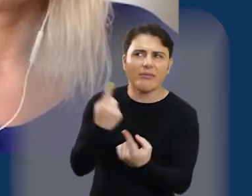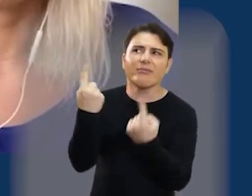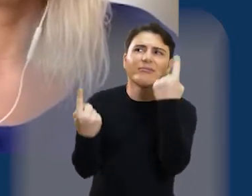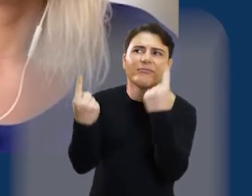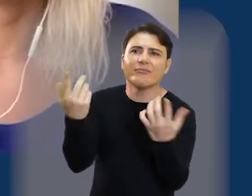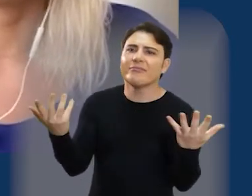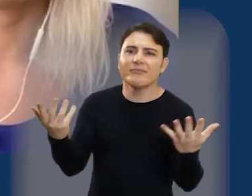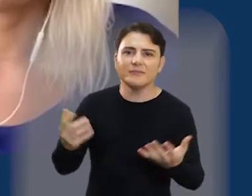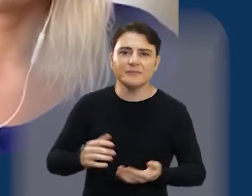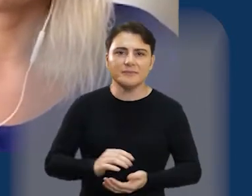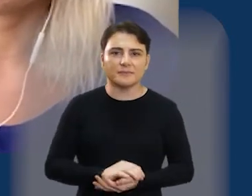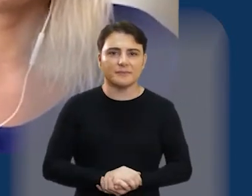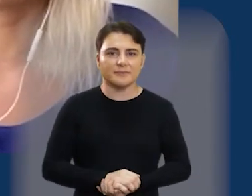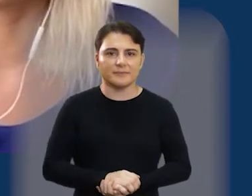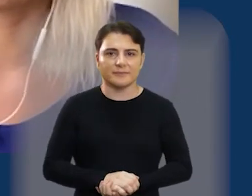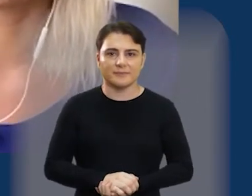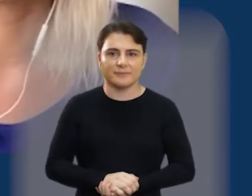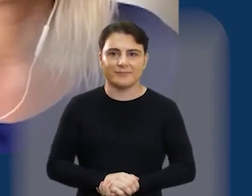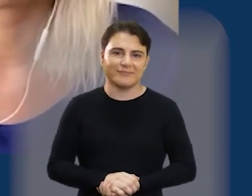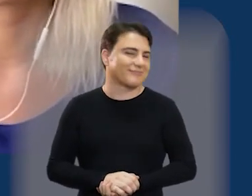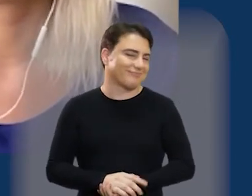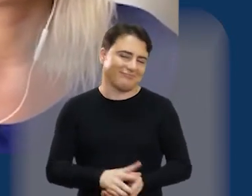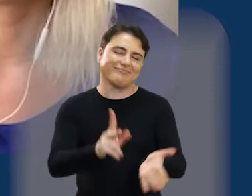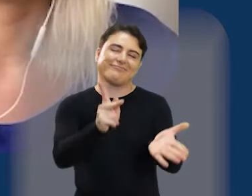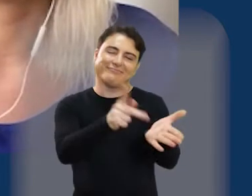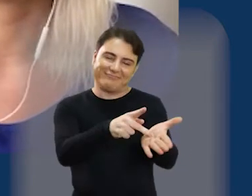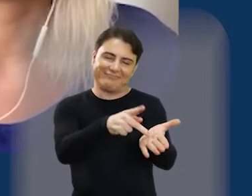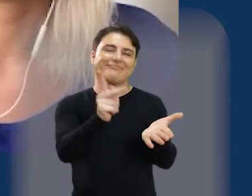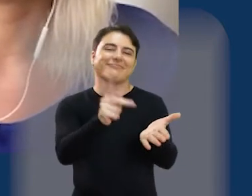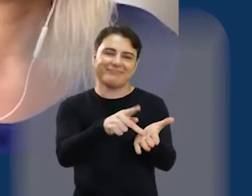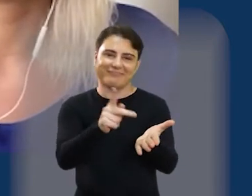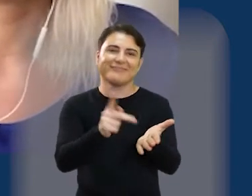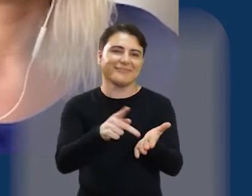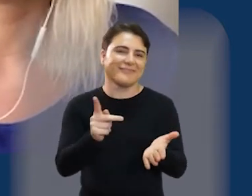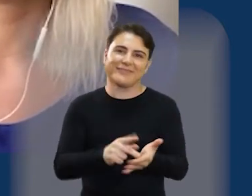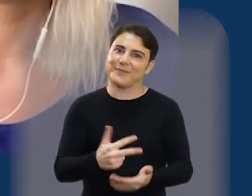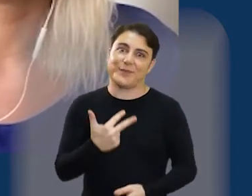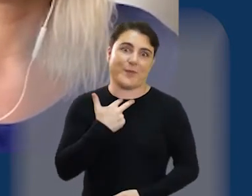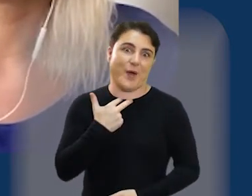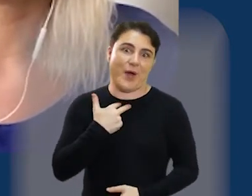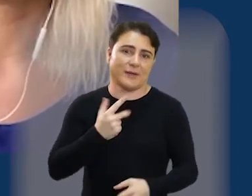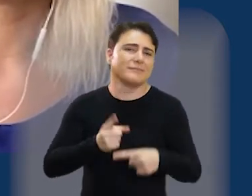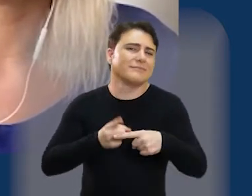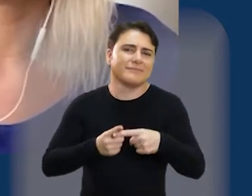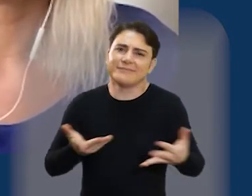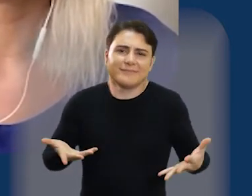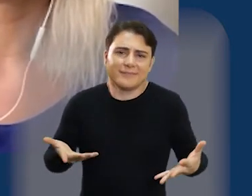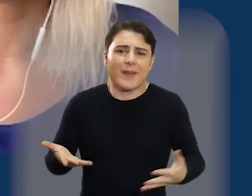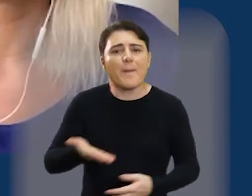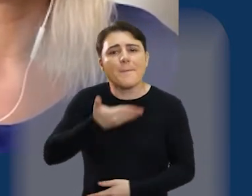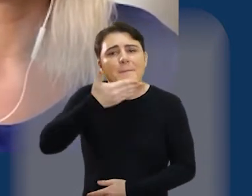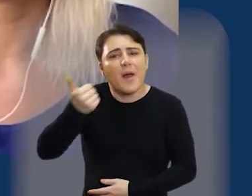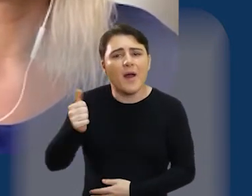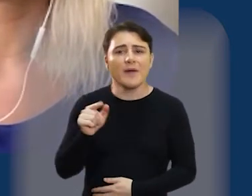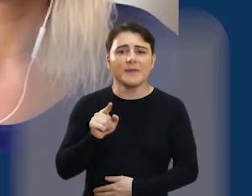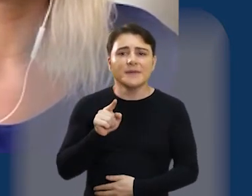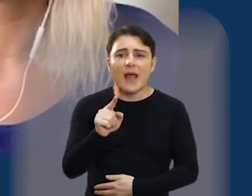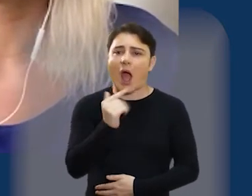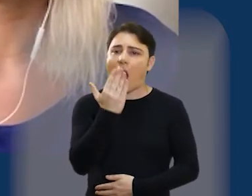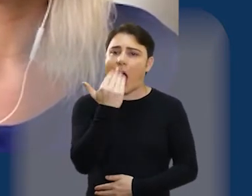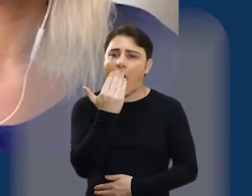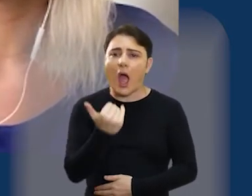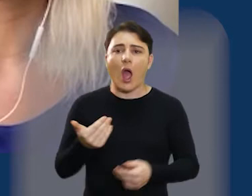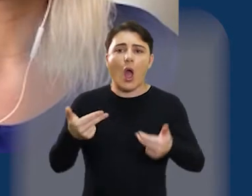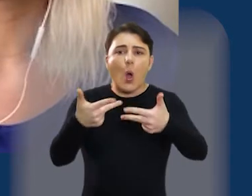Absolutamente não pode, né? Por quê? O ideal é você ingerir alimentos que te dão